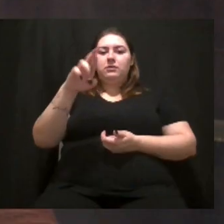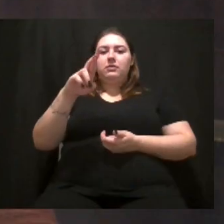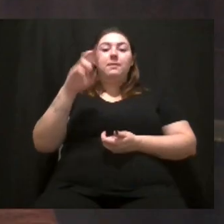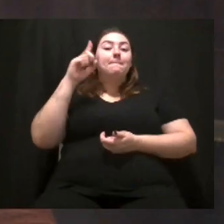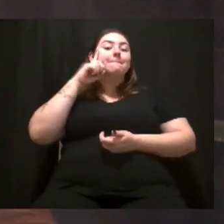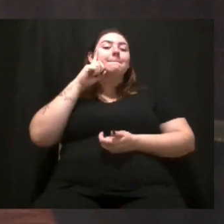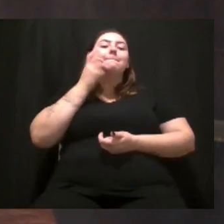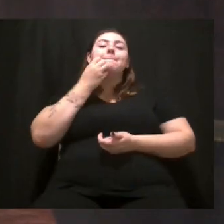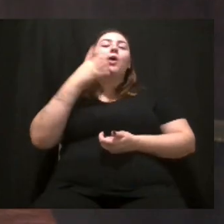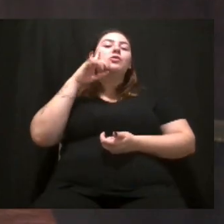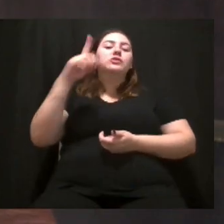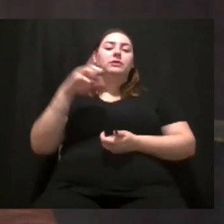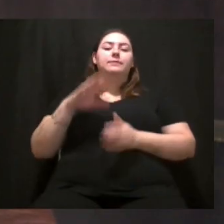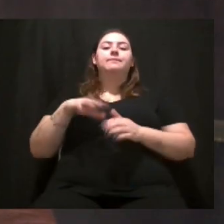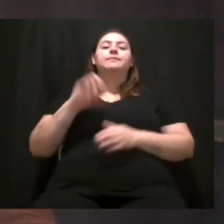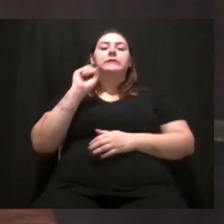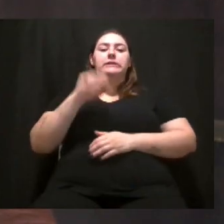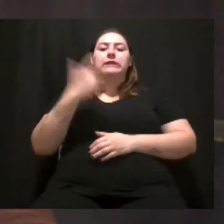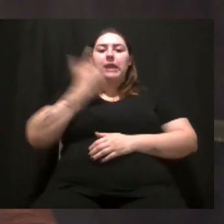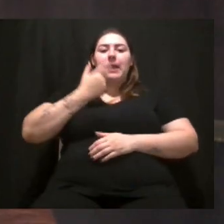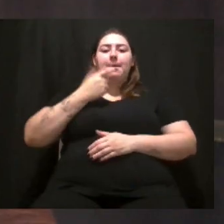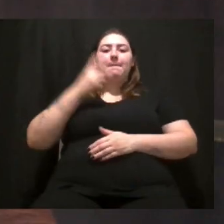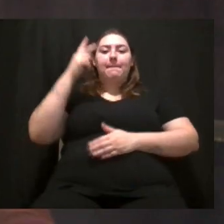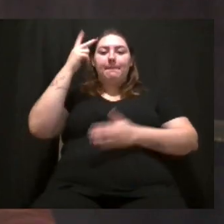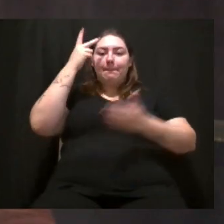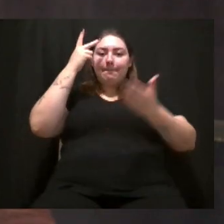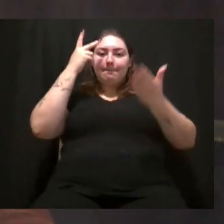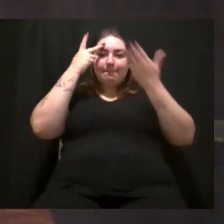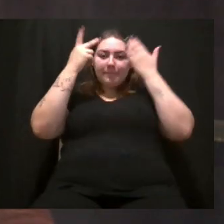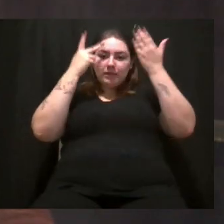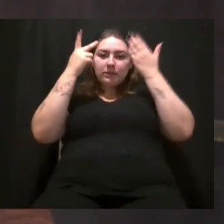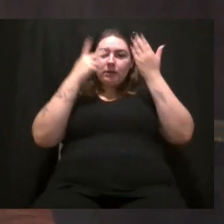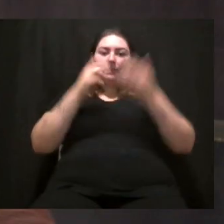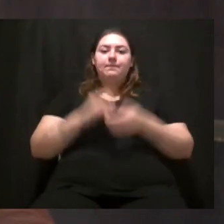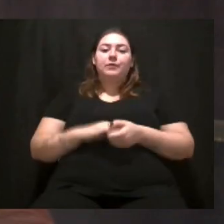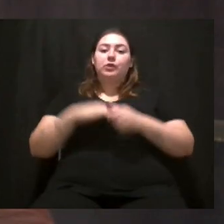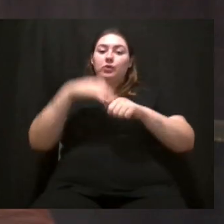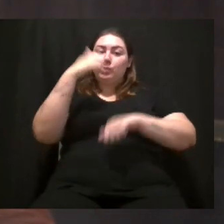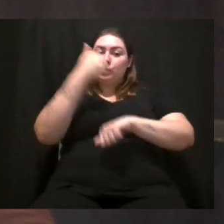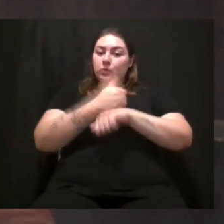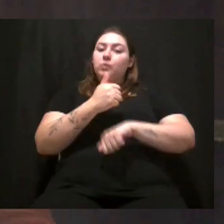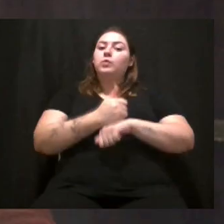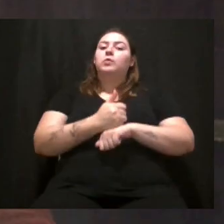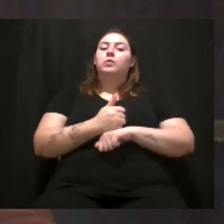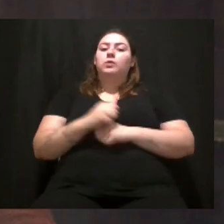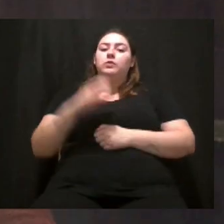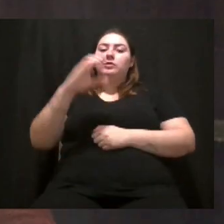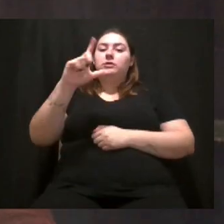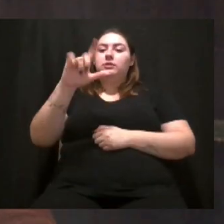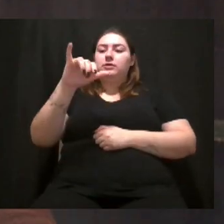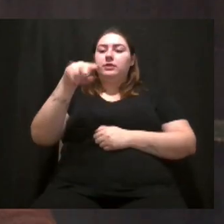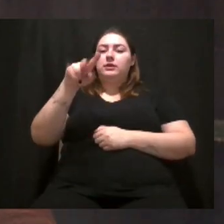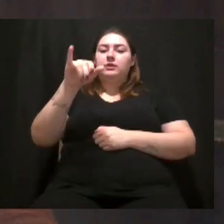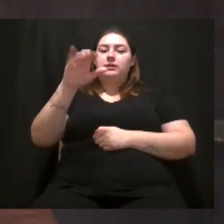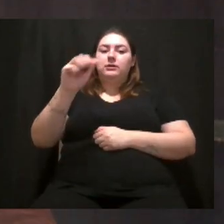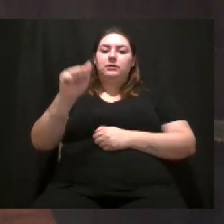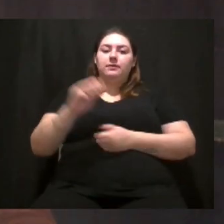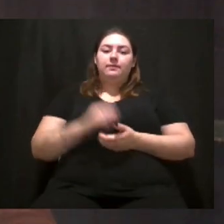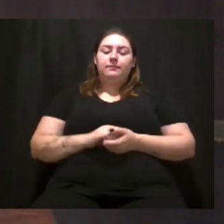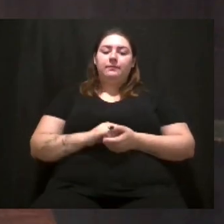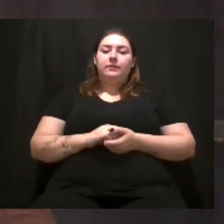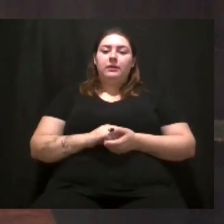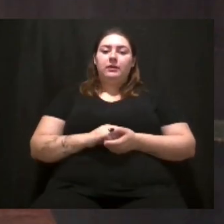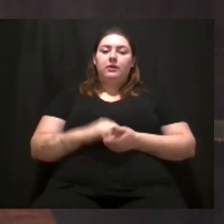sou psicóloga clínica, né, também proprietária de clínica, eu já atendo adultos e faço orientação, né, a pais. Então hoje vai ser um